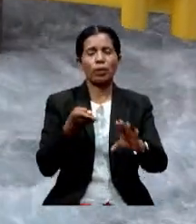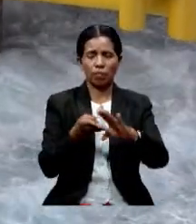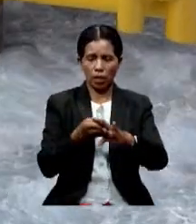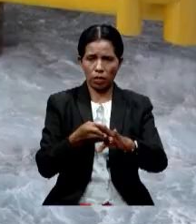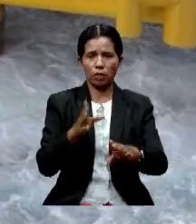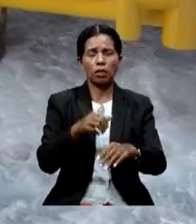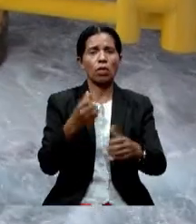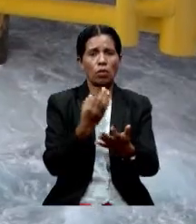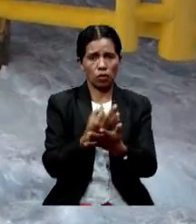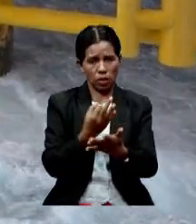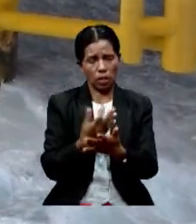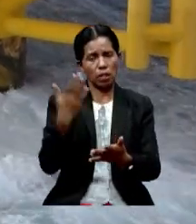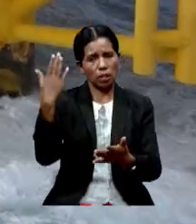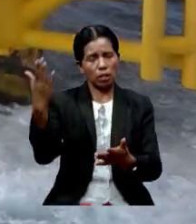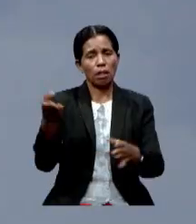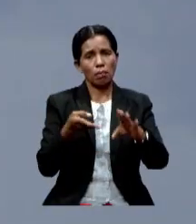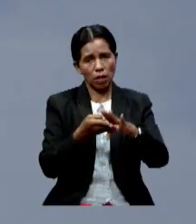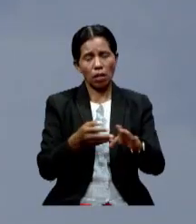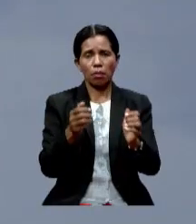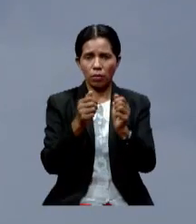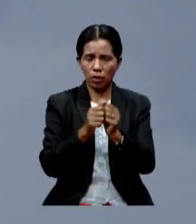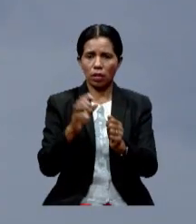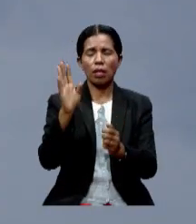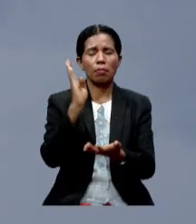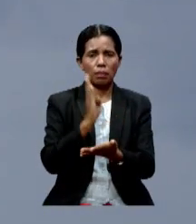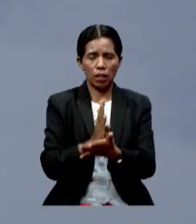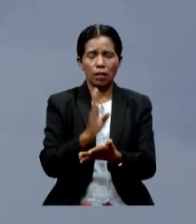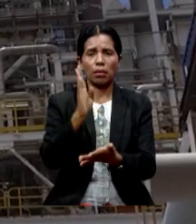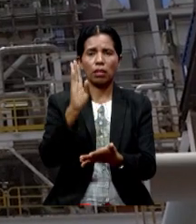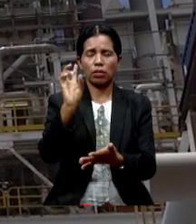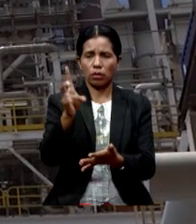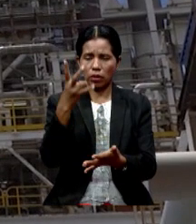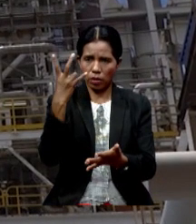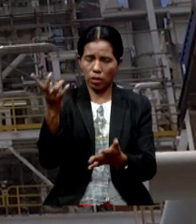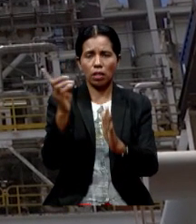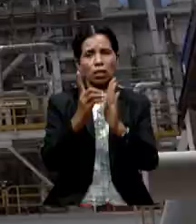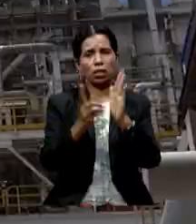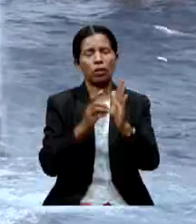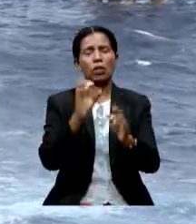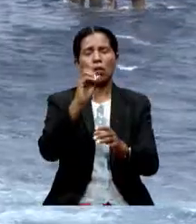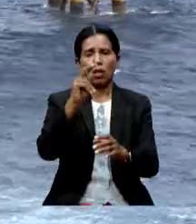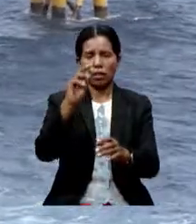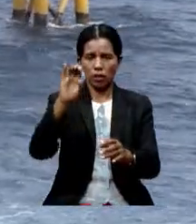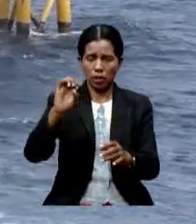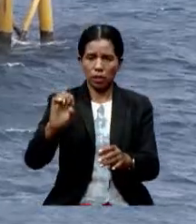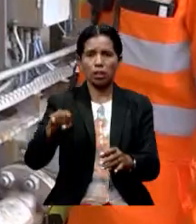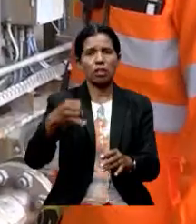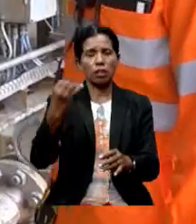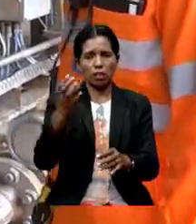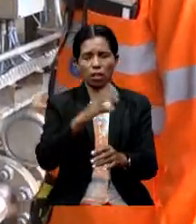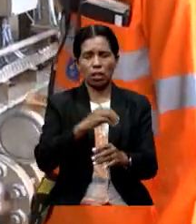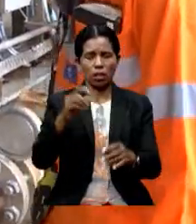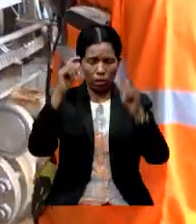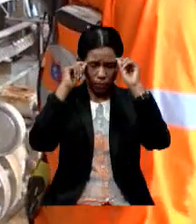fundo petrolífero nebe iha hamutuk bilhão sanore se hitu no tuir dado susi ONG la hamutuk Timor-Leste nha